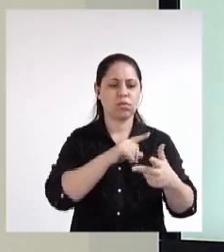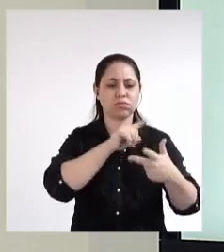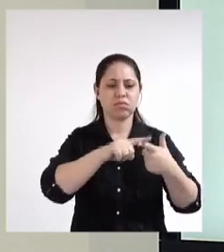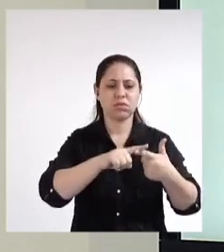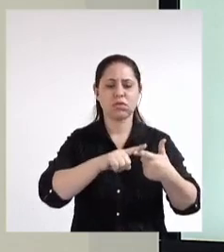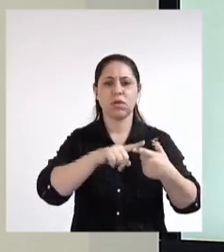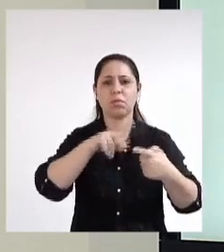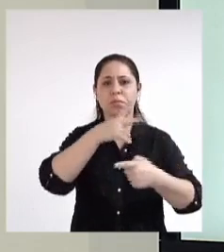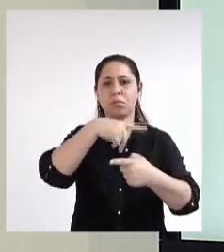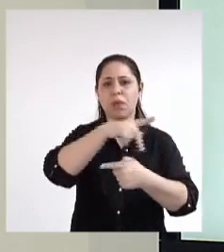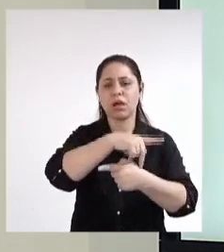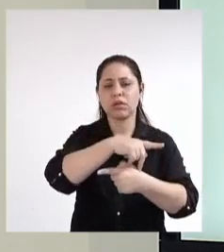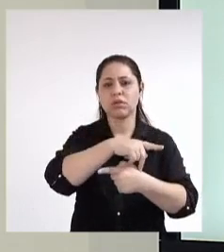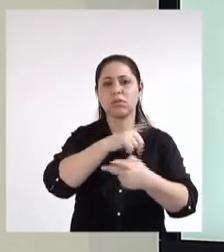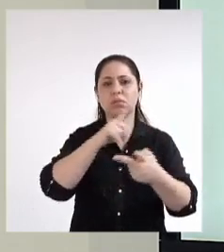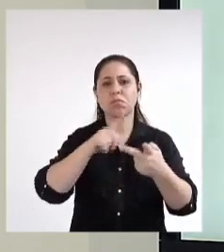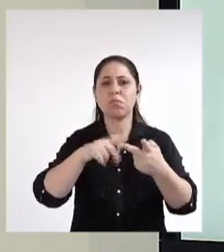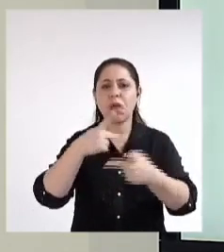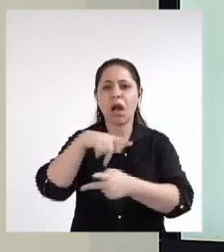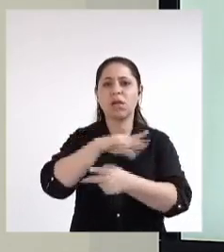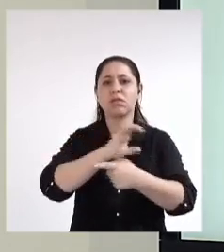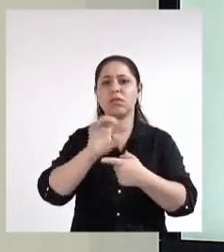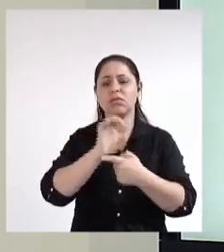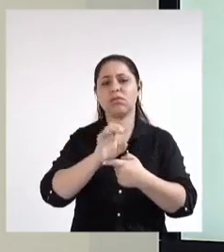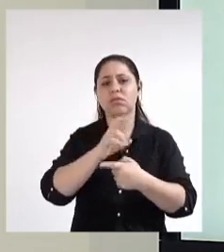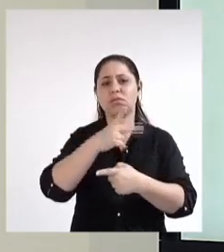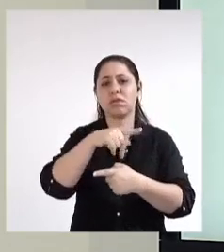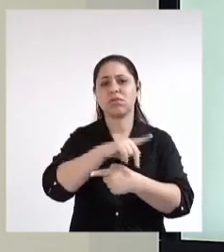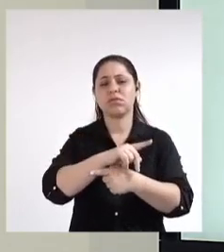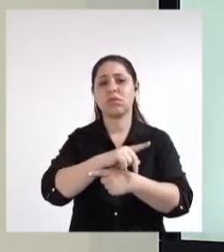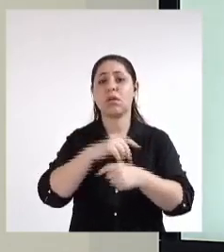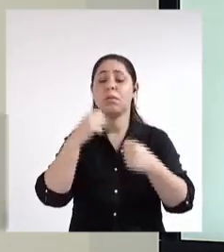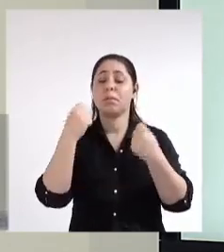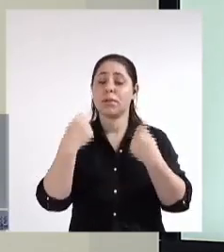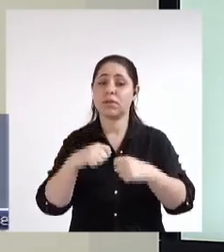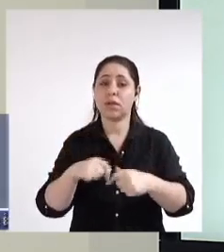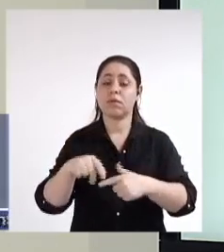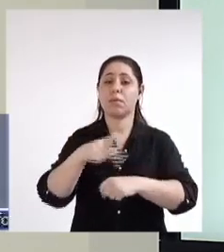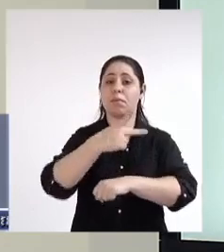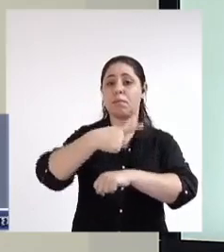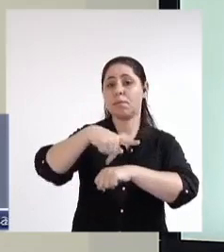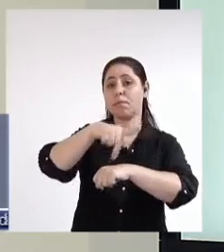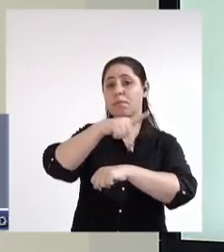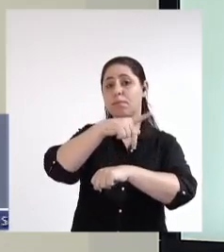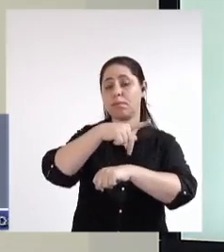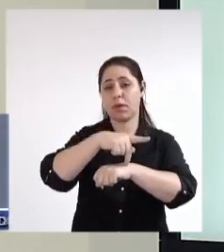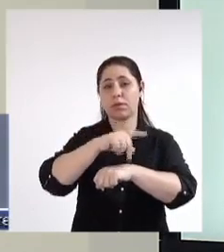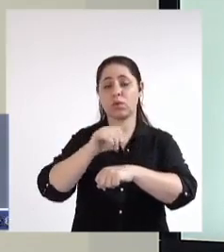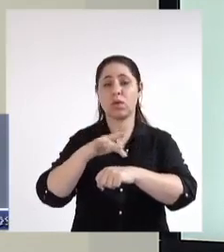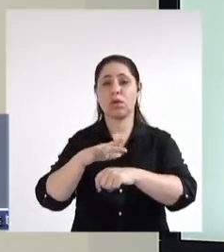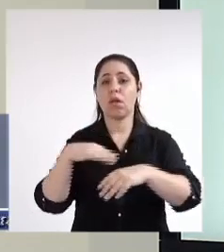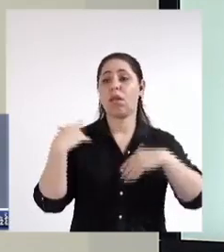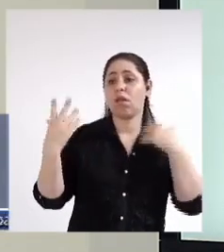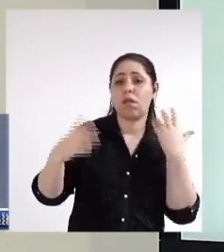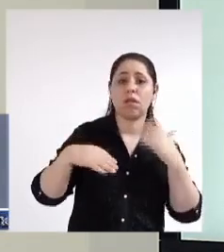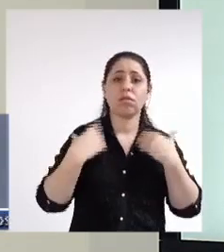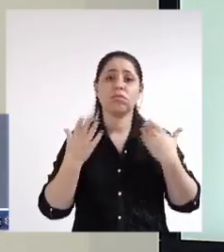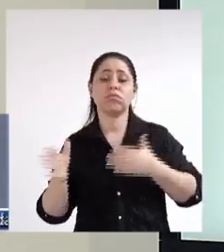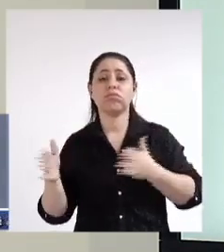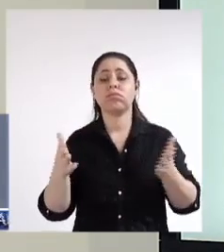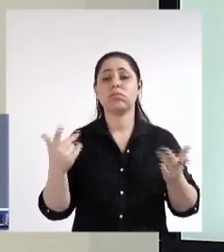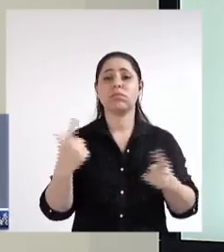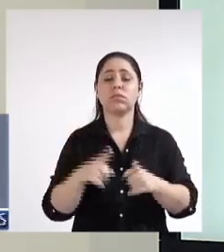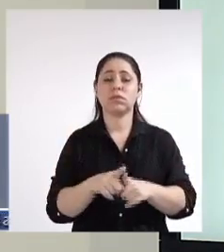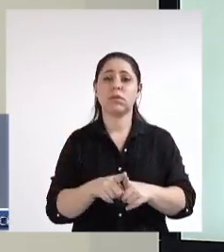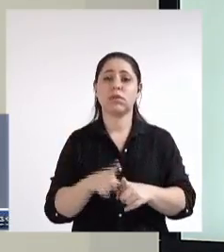estadual ele não é o parque estadual complexo dos poderes e pac estadual é e aí tem mais uma outra questão